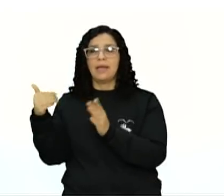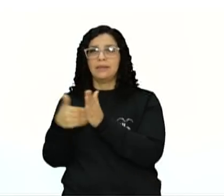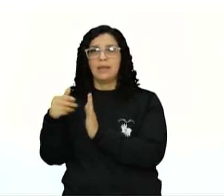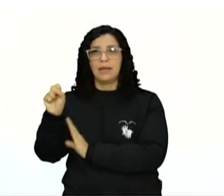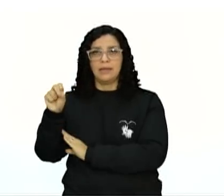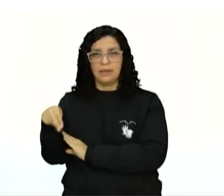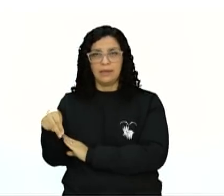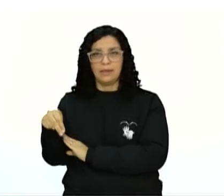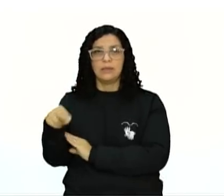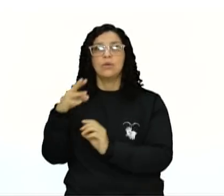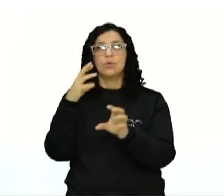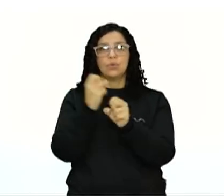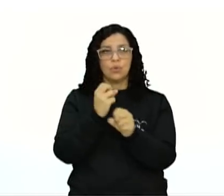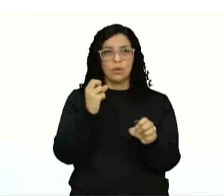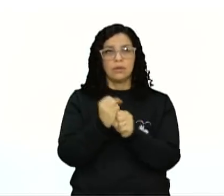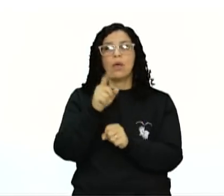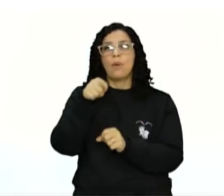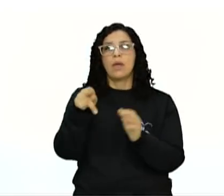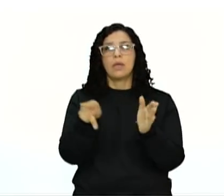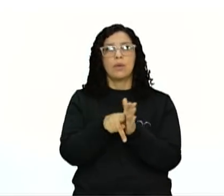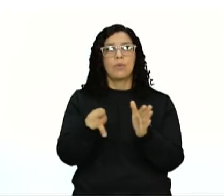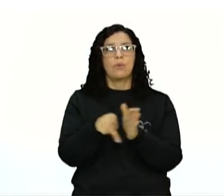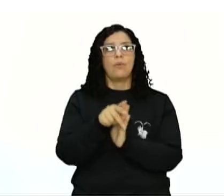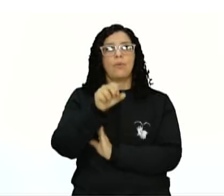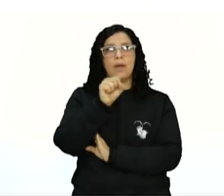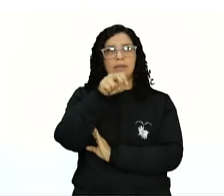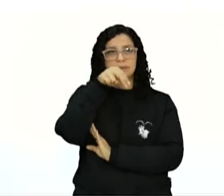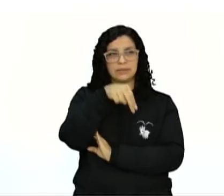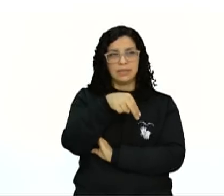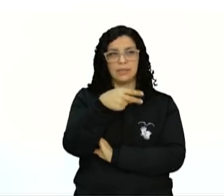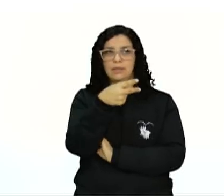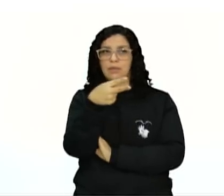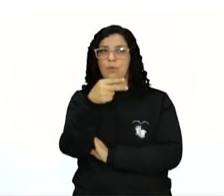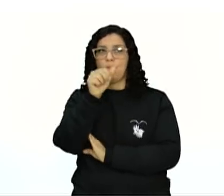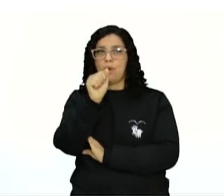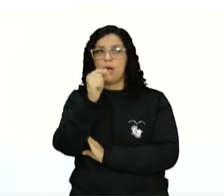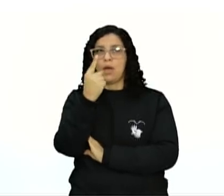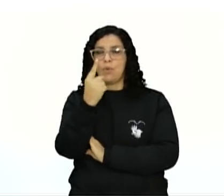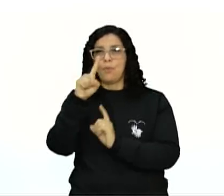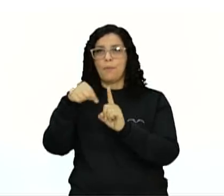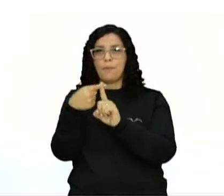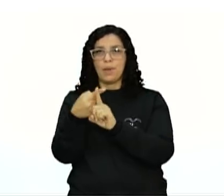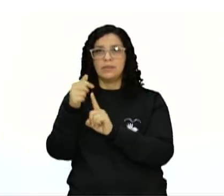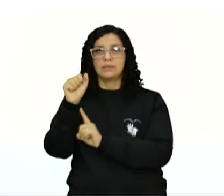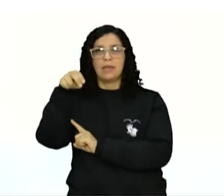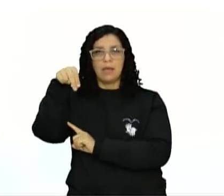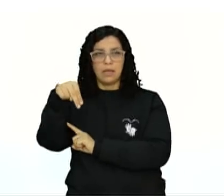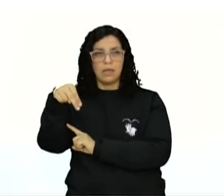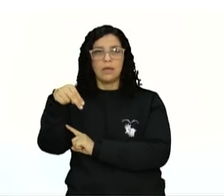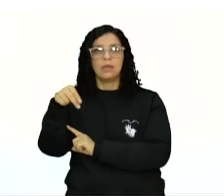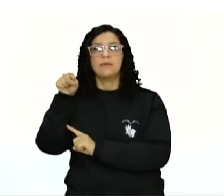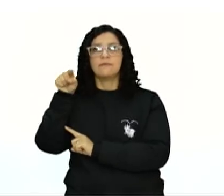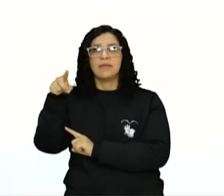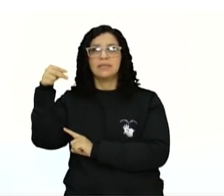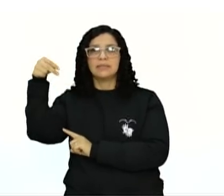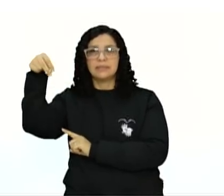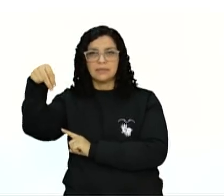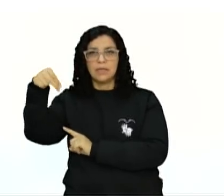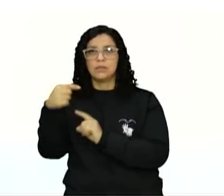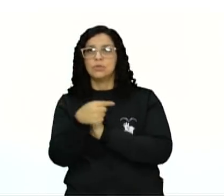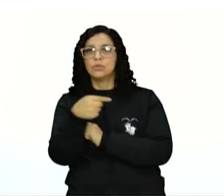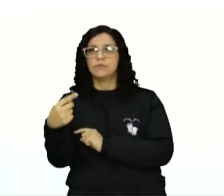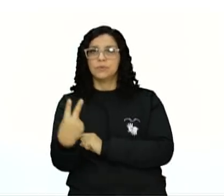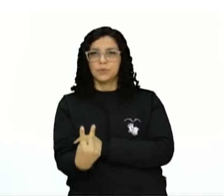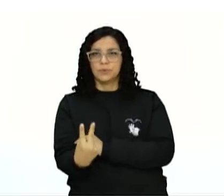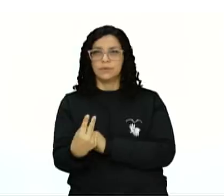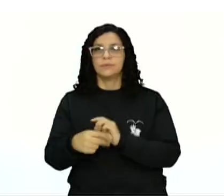N, a soma dos termos dessa PA vai ser o primeiro termo mais o último termo vezes a quantidade de